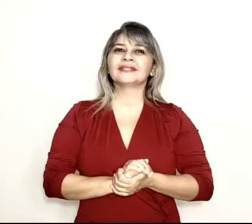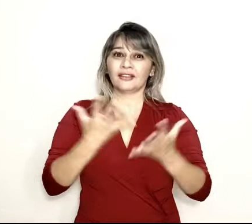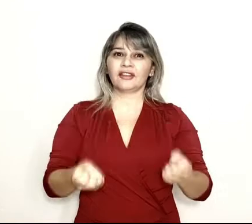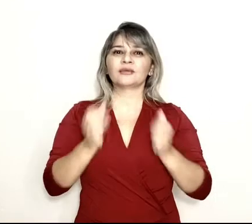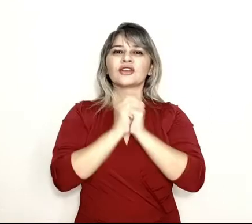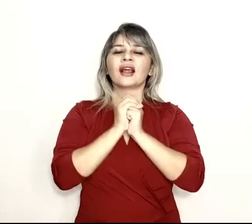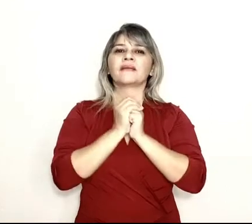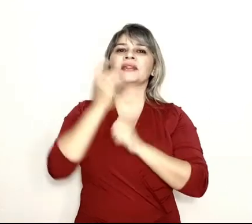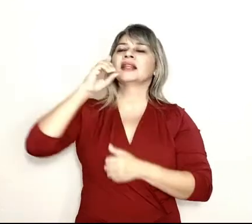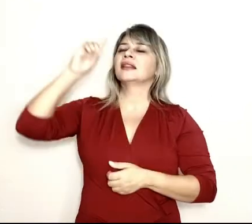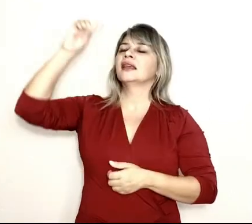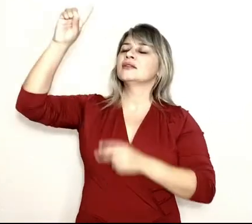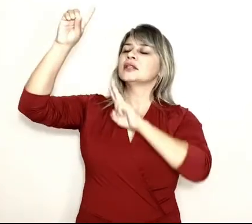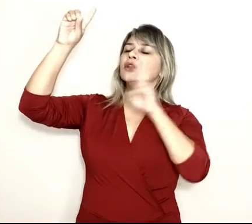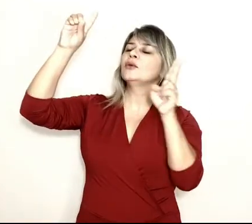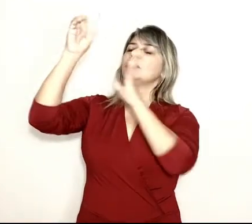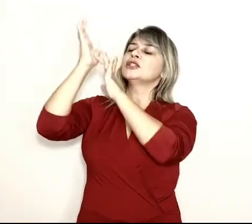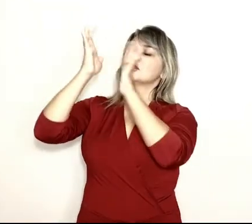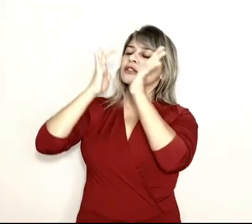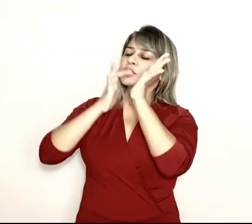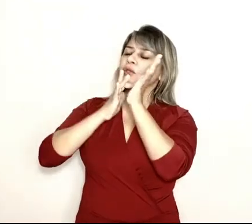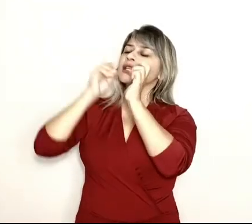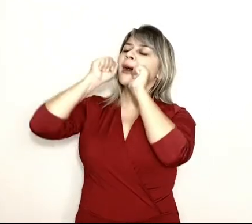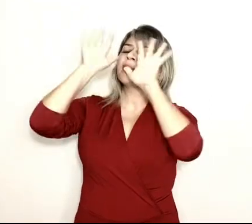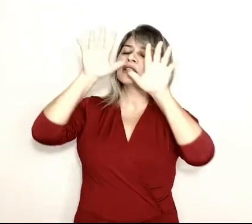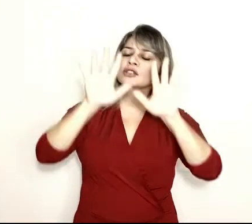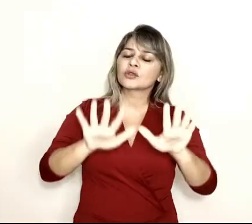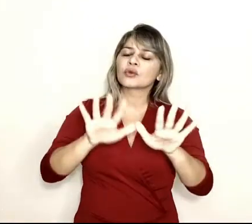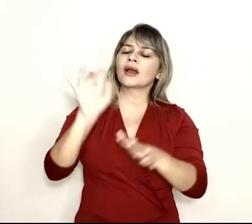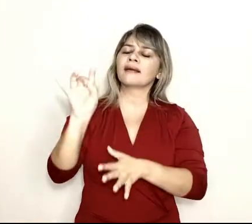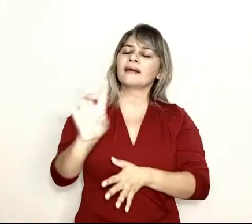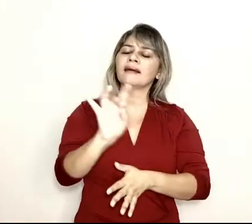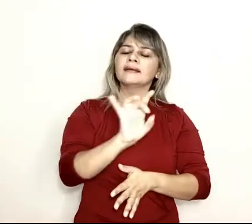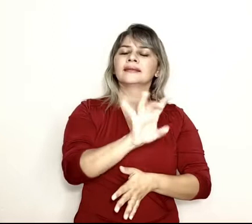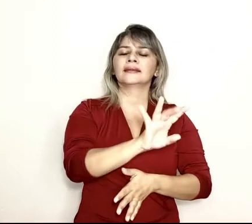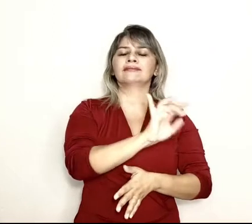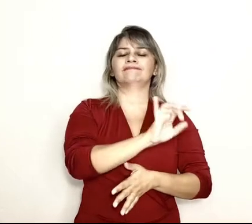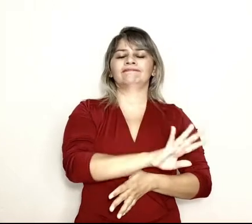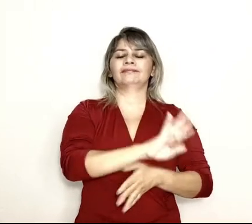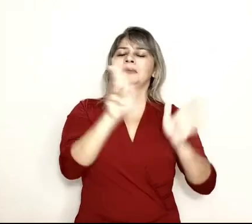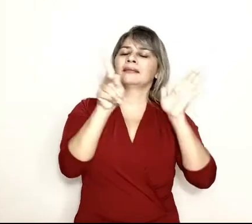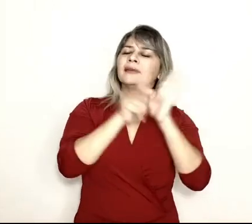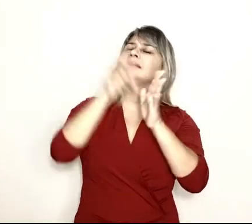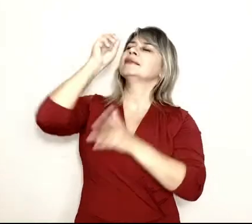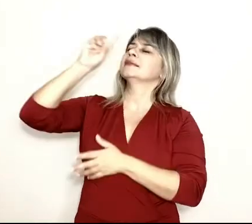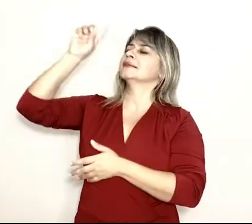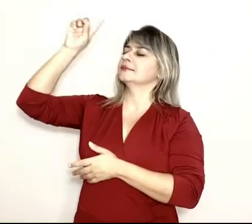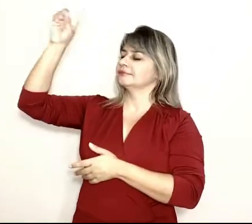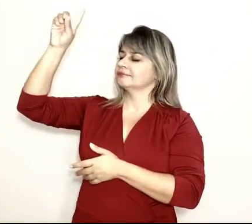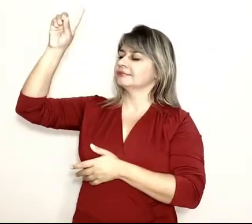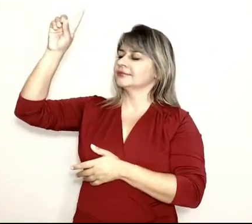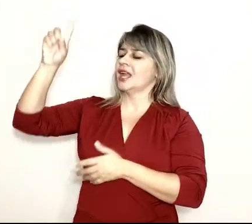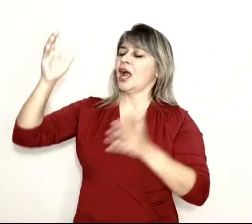adoração, entregando os dízimos e as ofertas ao Senhor. Enquanto isso, eu estarei orando por você.